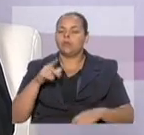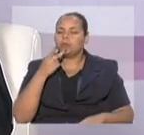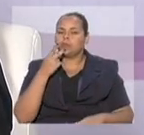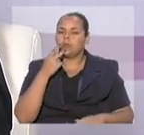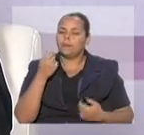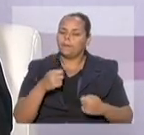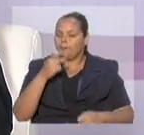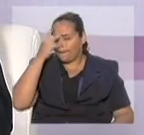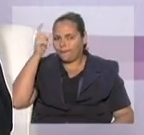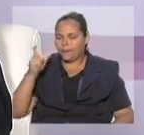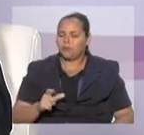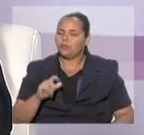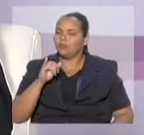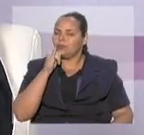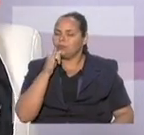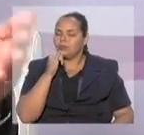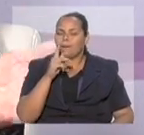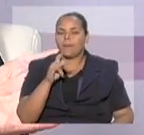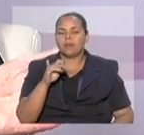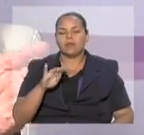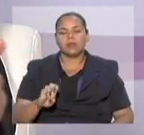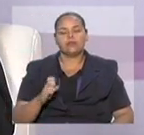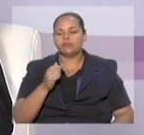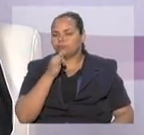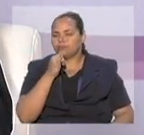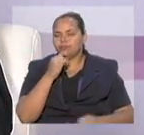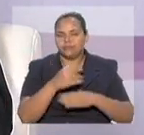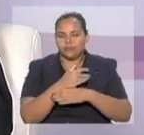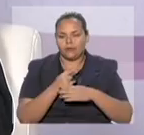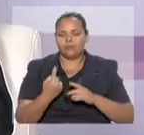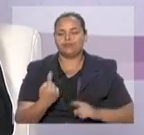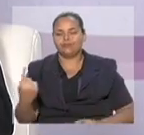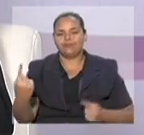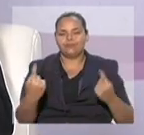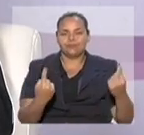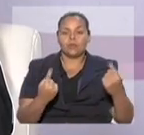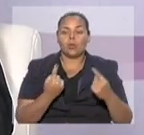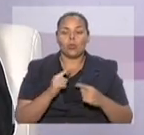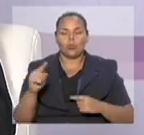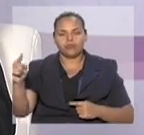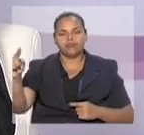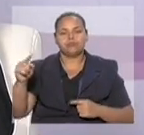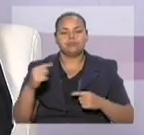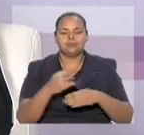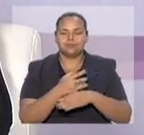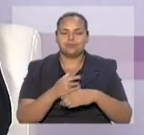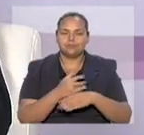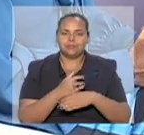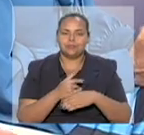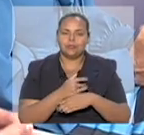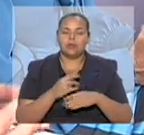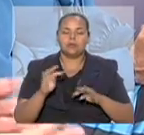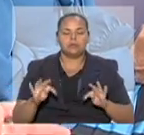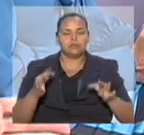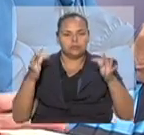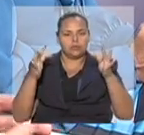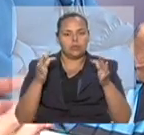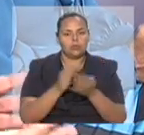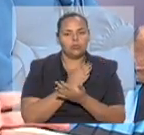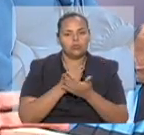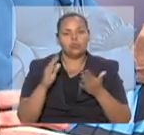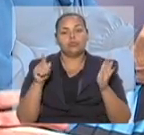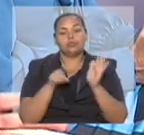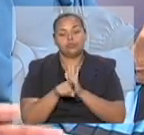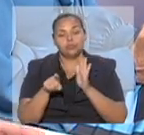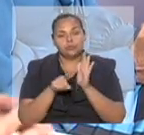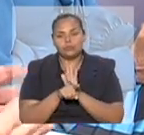questão dos pacientes se deslocarem de cidades para outras cidades para serem tratados. Isso é muito ruim. Por outro lado, algumas